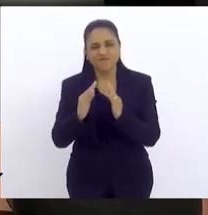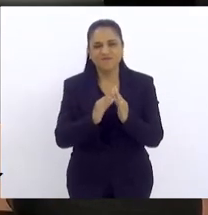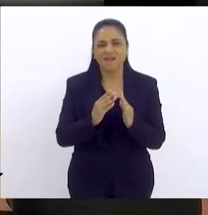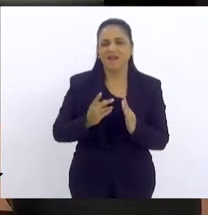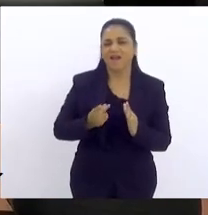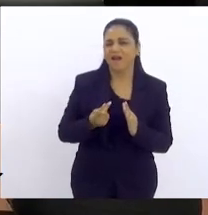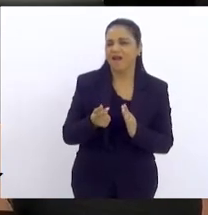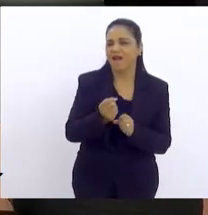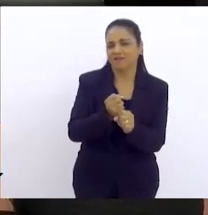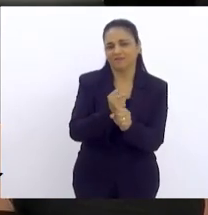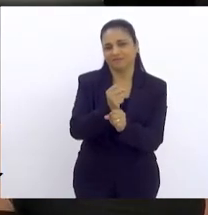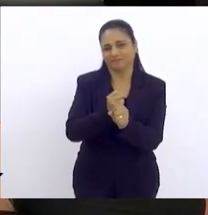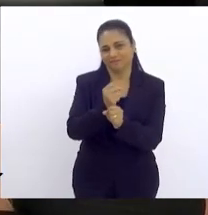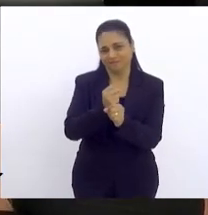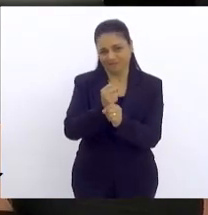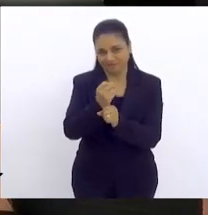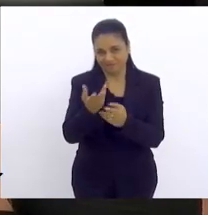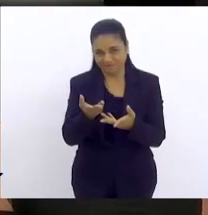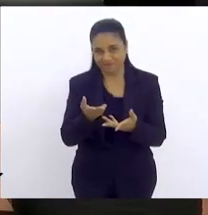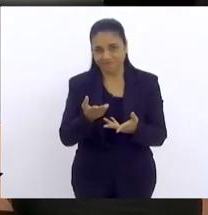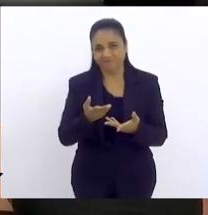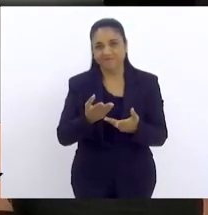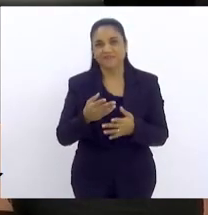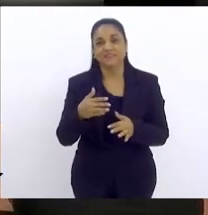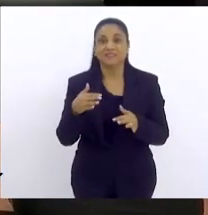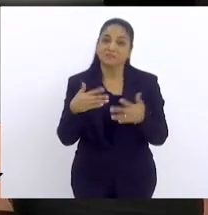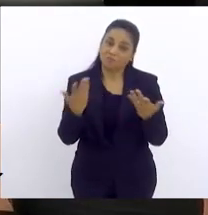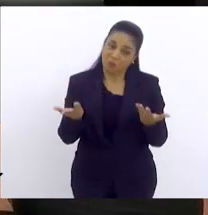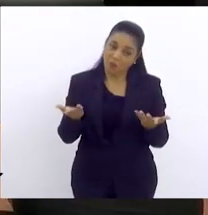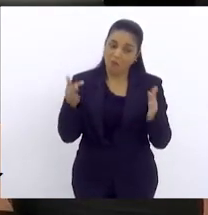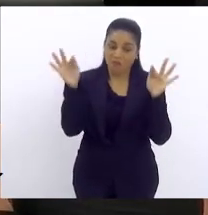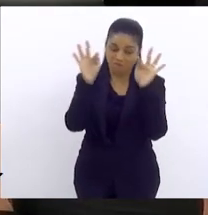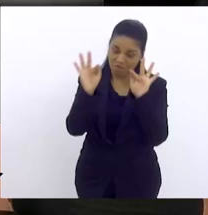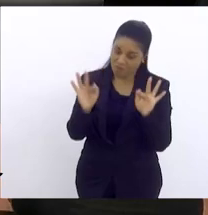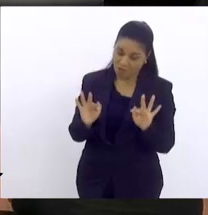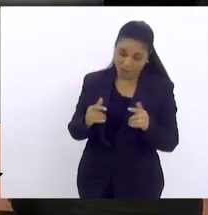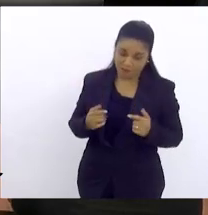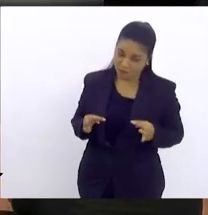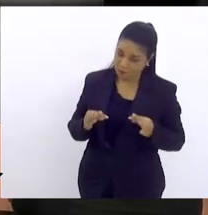anos você pode ser feliz em tudo né